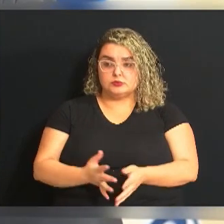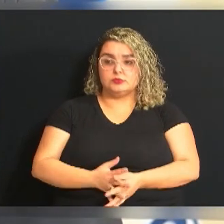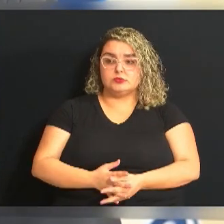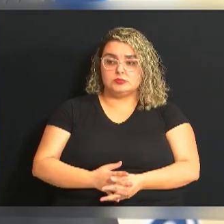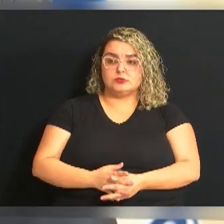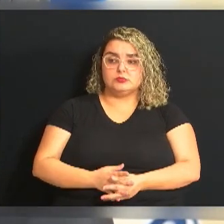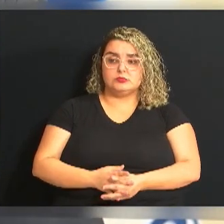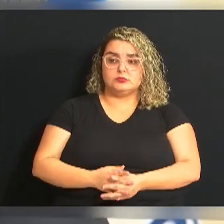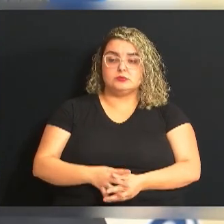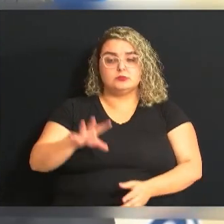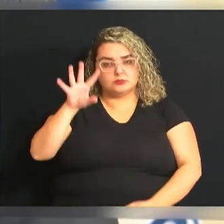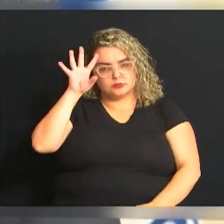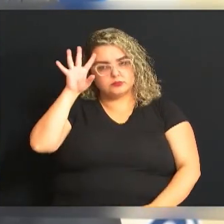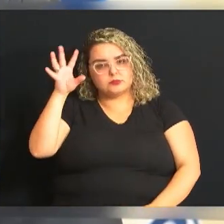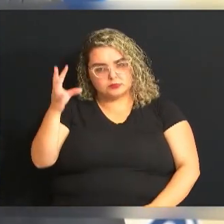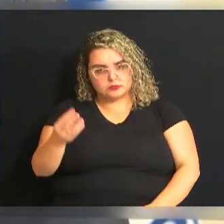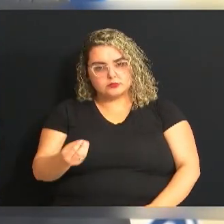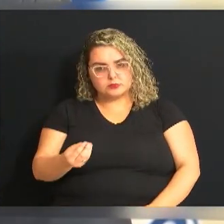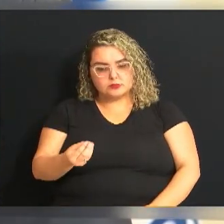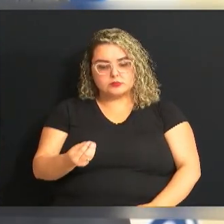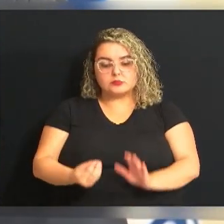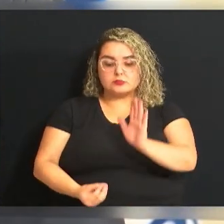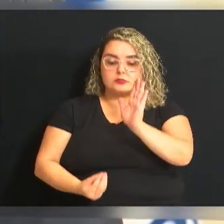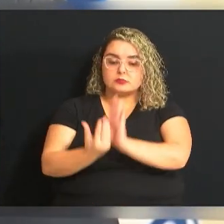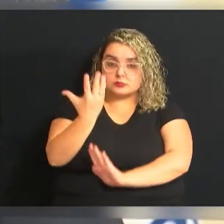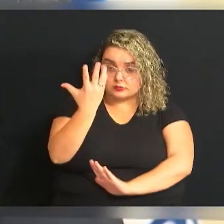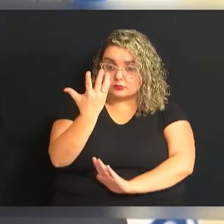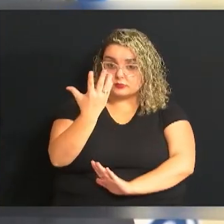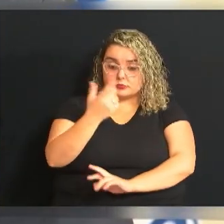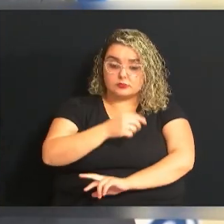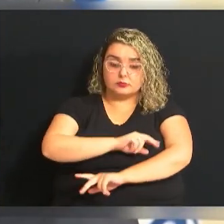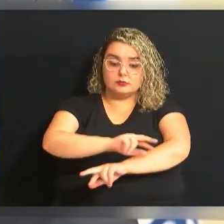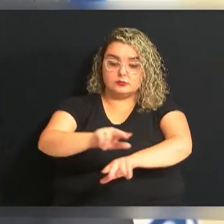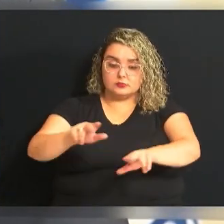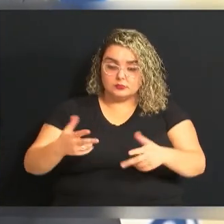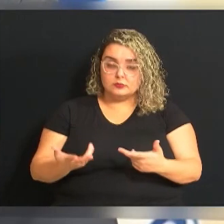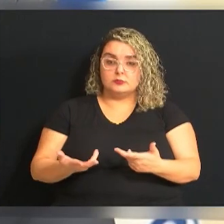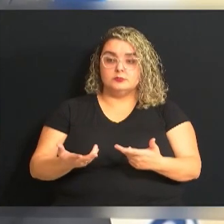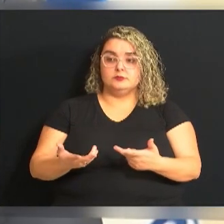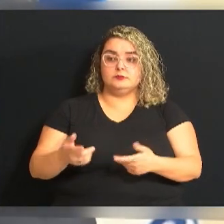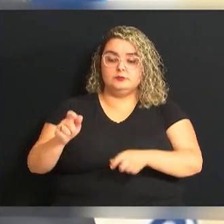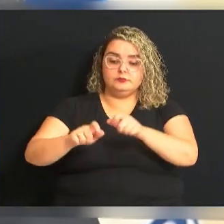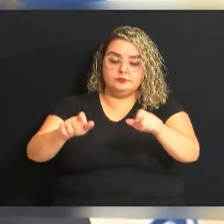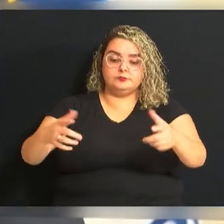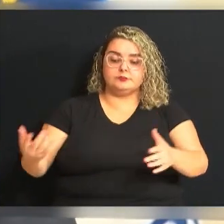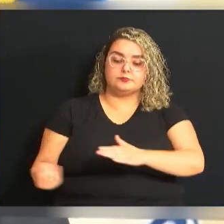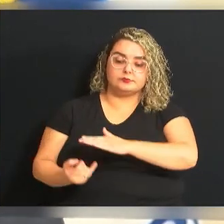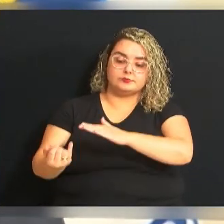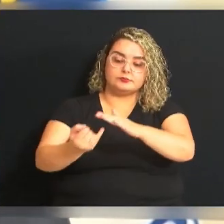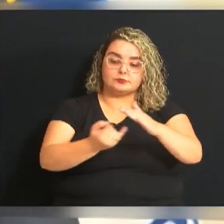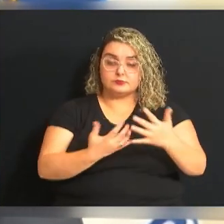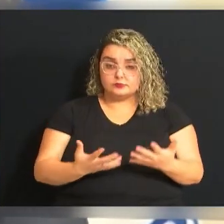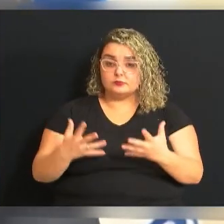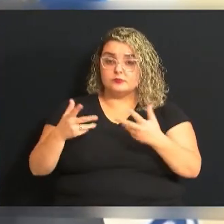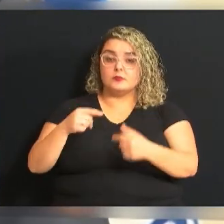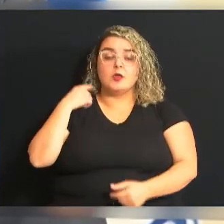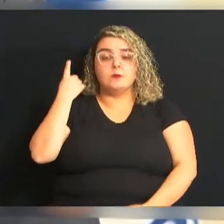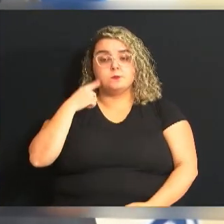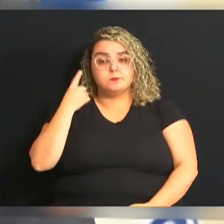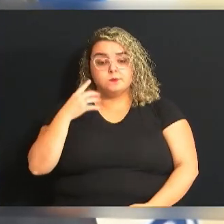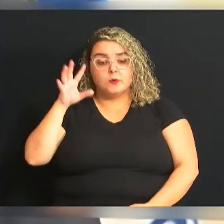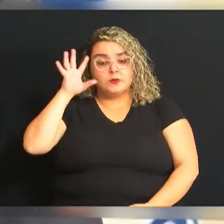localidade da minha rua não é bem essa, né? Enfim, estabelecer um uso que não condiz com